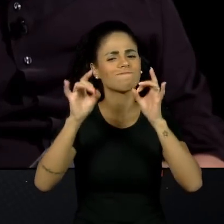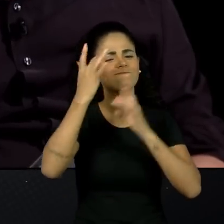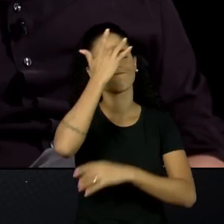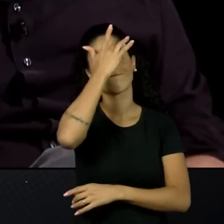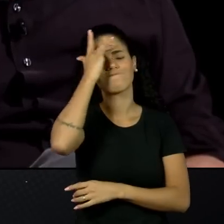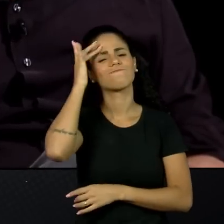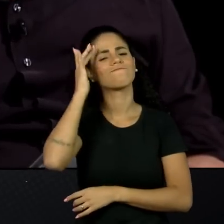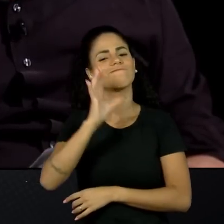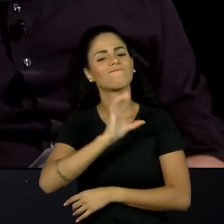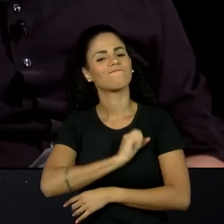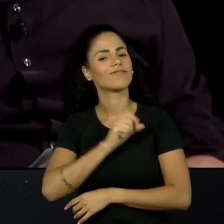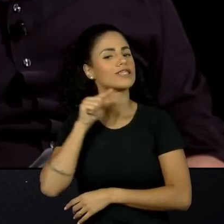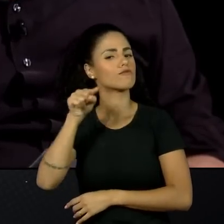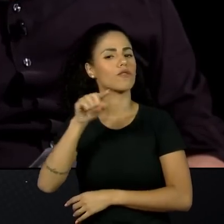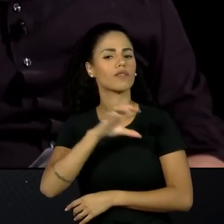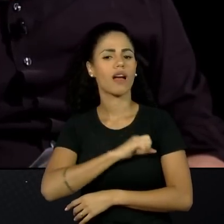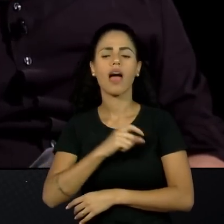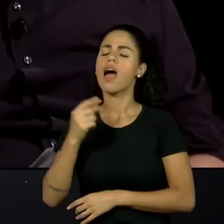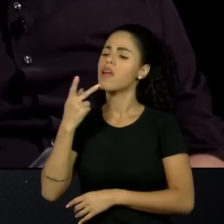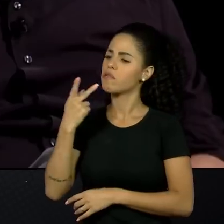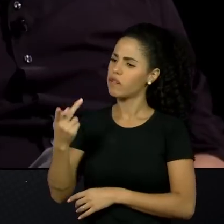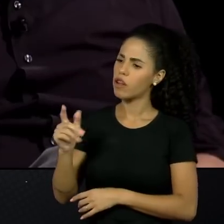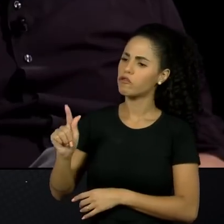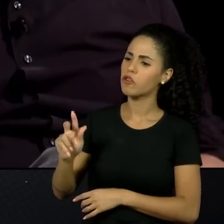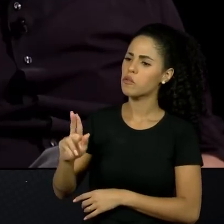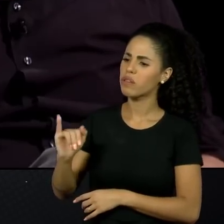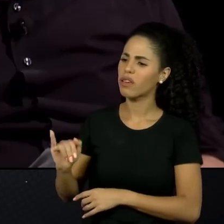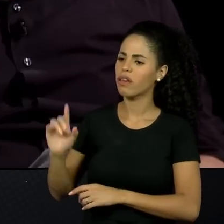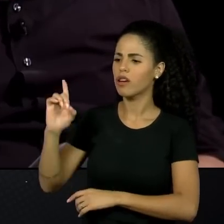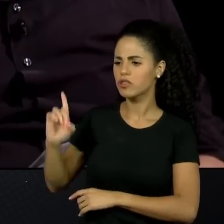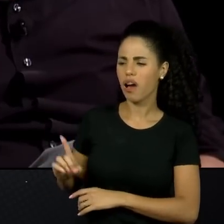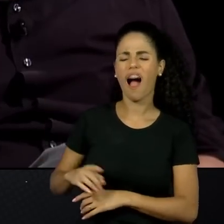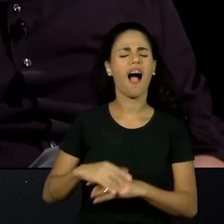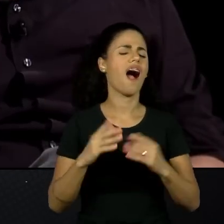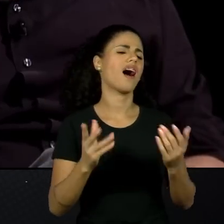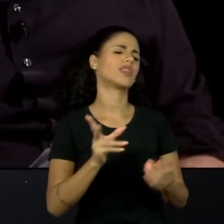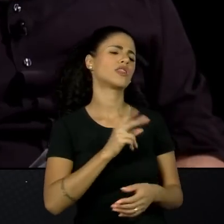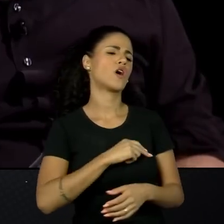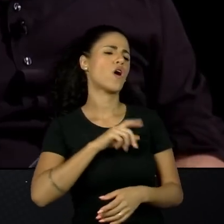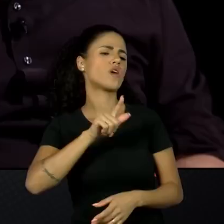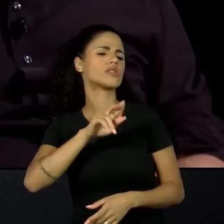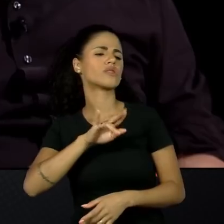todas as pessoas, todo mundo que eu falo, que foi Guilherme que dirigiu Intimidade, todo mundo fala, ai,